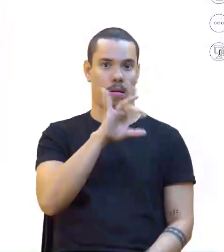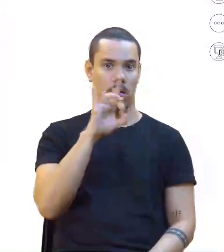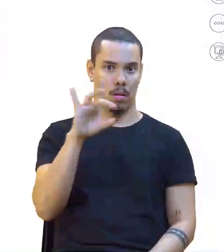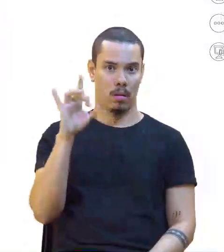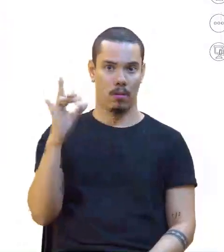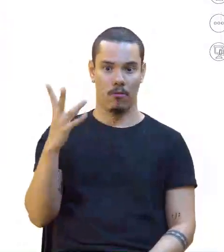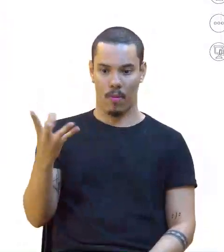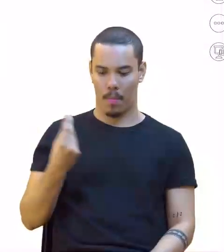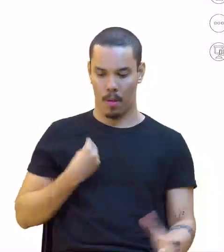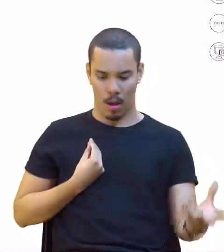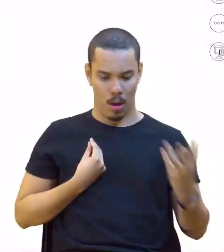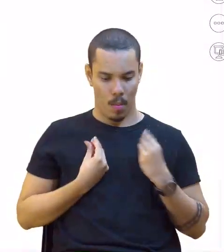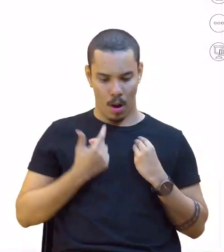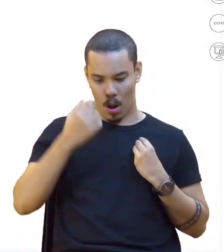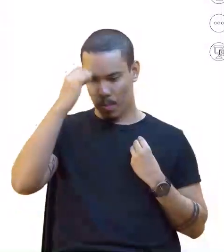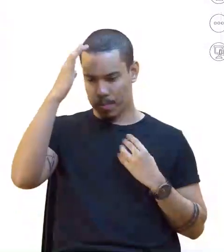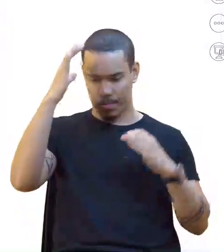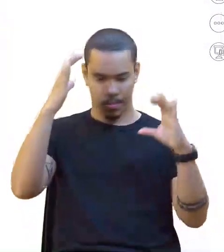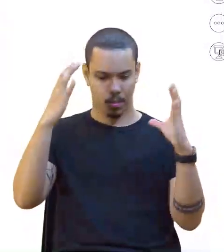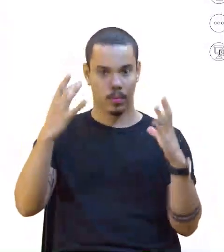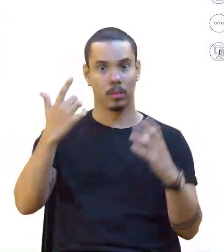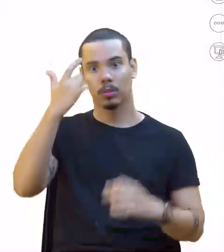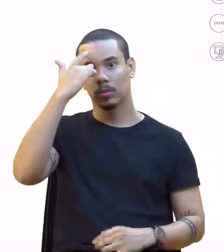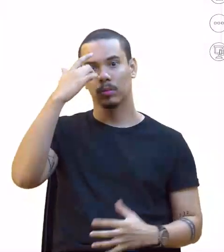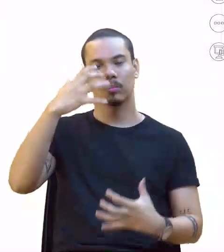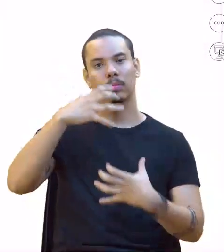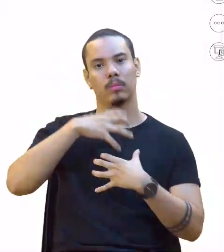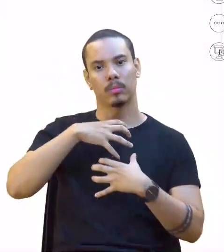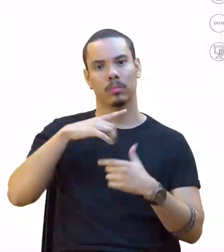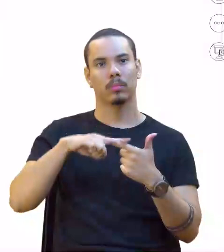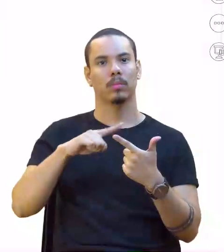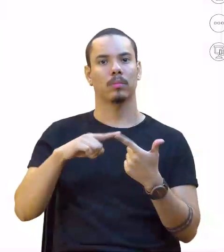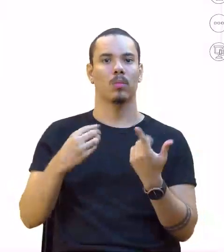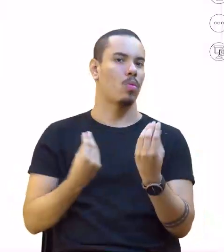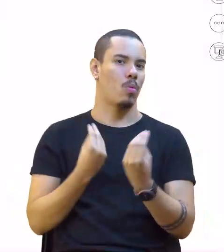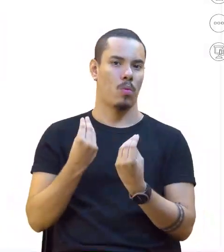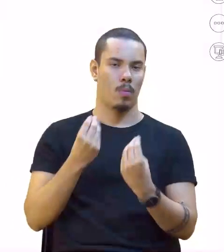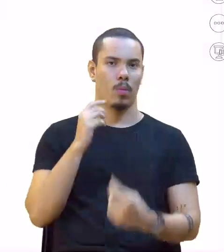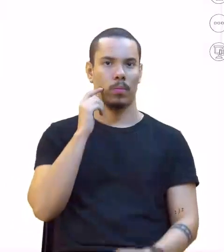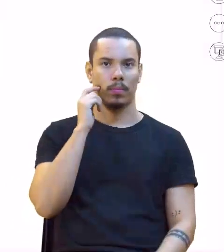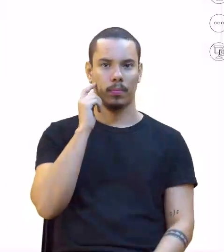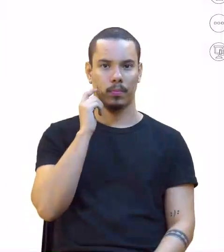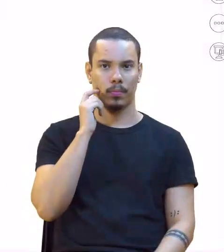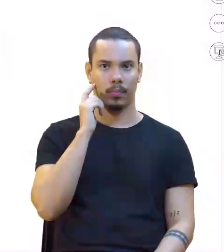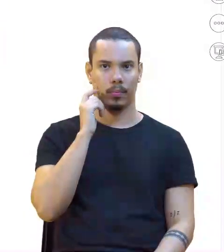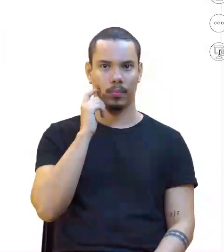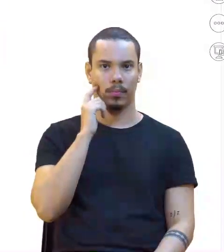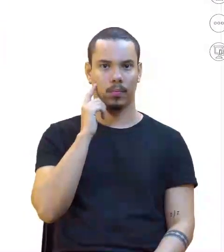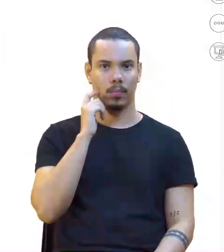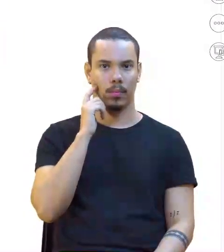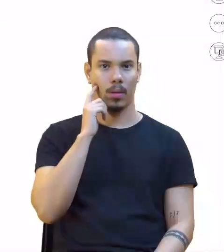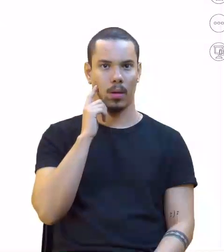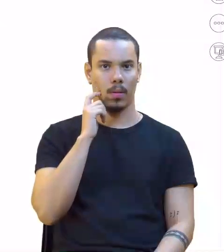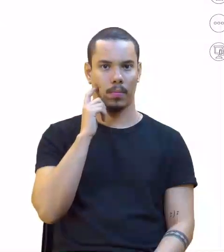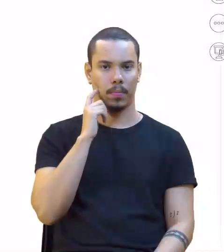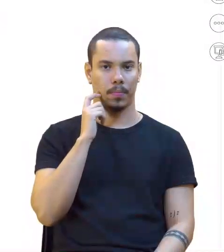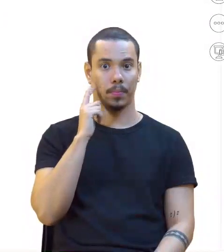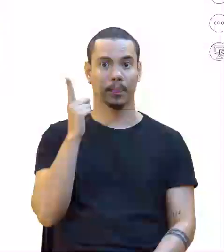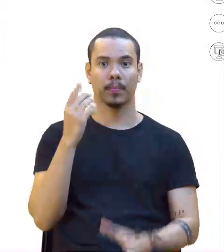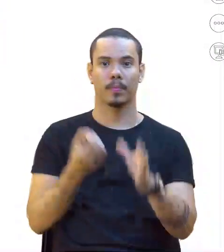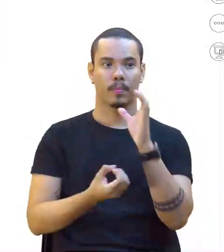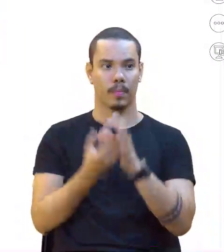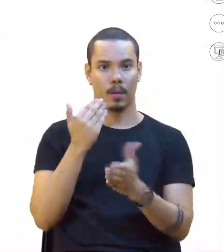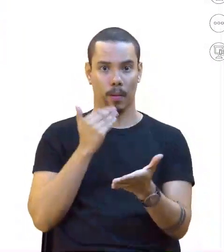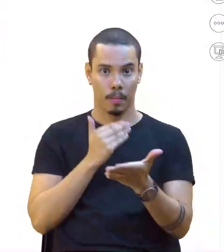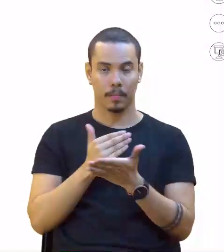olhar, o jeito que eu penso, o jeito que eu sinto. E esse quadradinho é formado a partir das minhas relações sociais. E aí eu trago